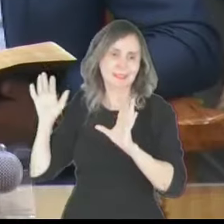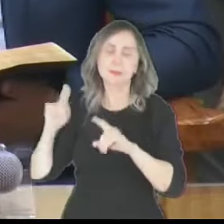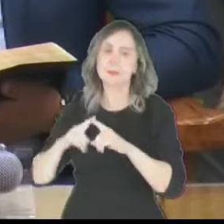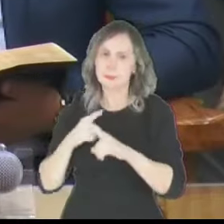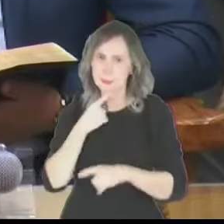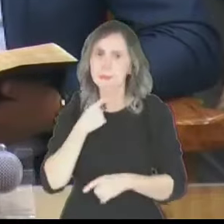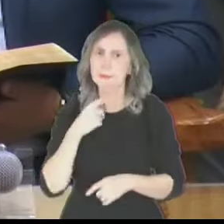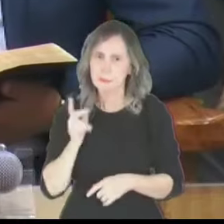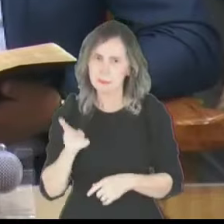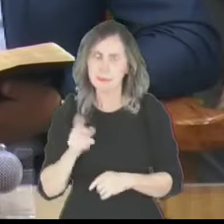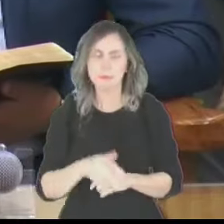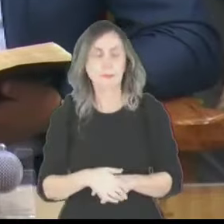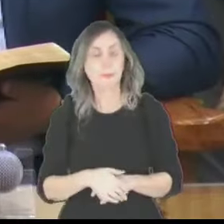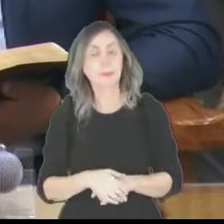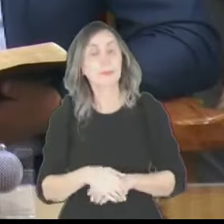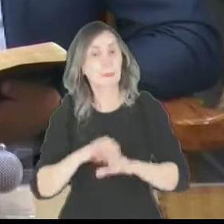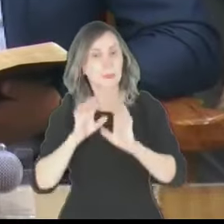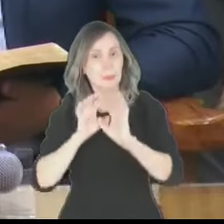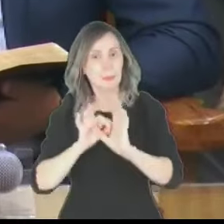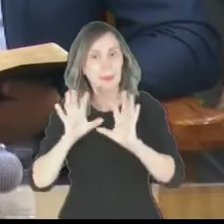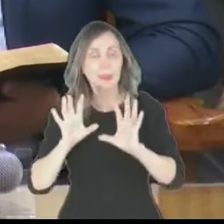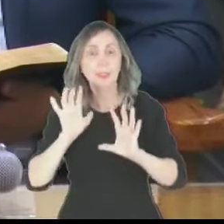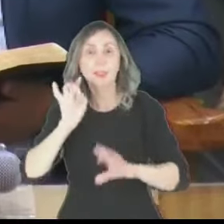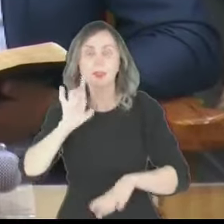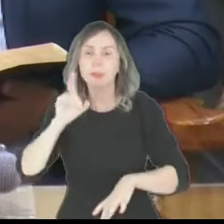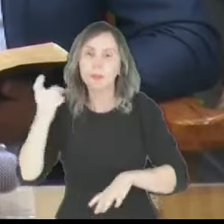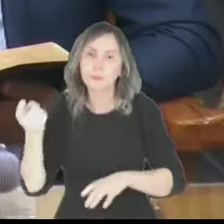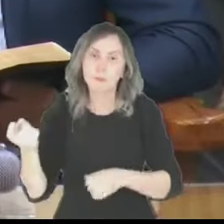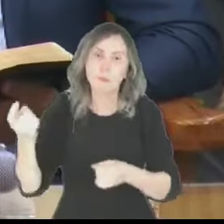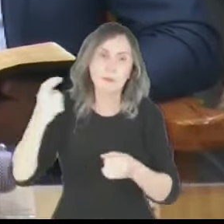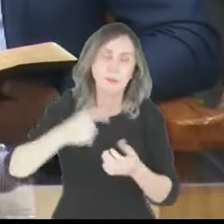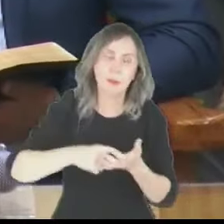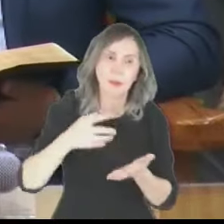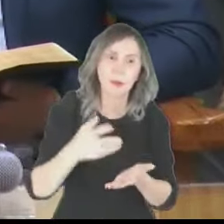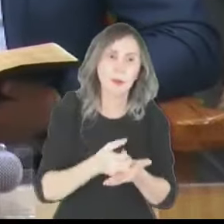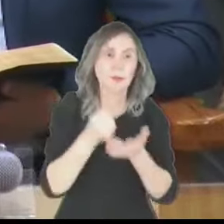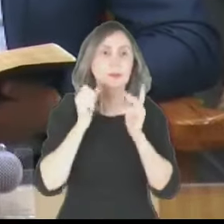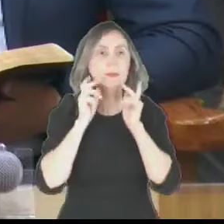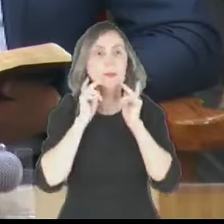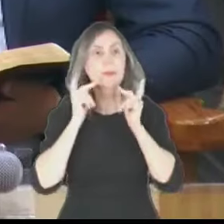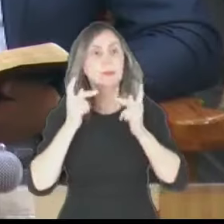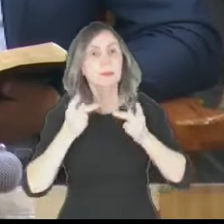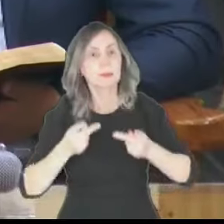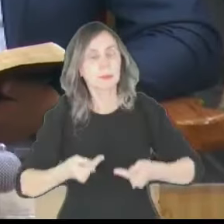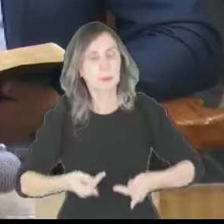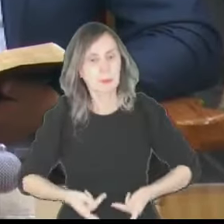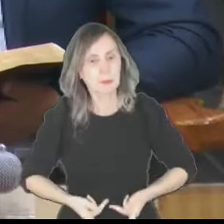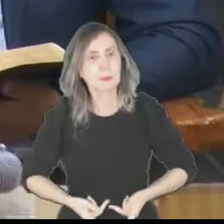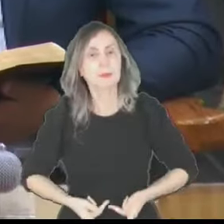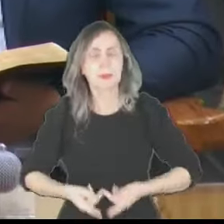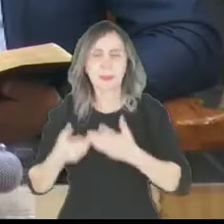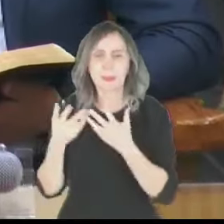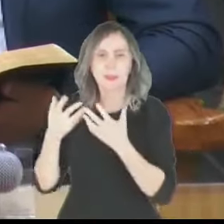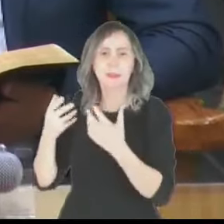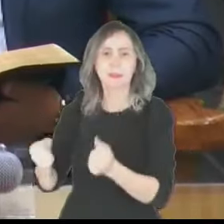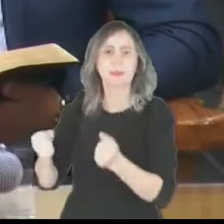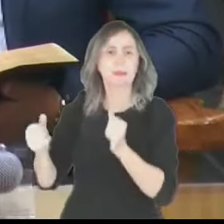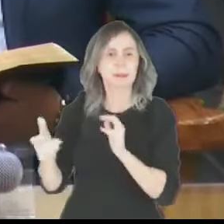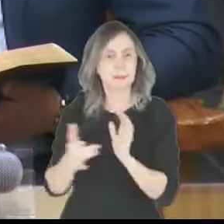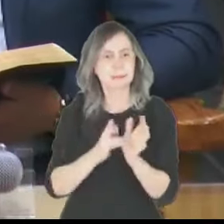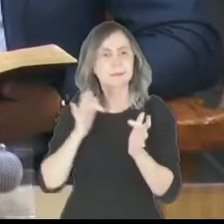liberdade Ela só será resgatada E ela só é resgatada Quando o homem Ele se converte A Deus Quando a graça